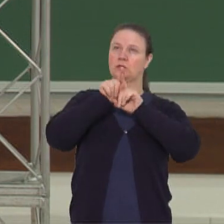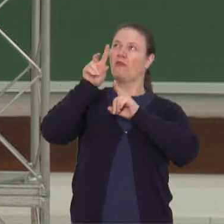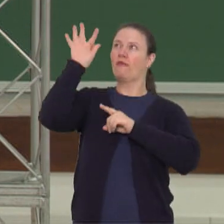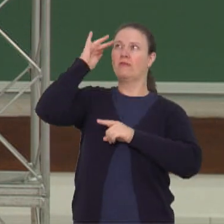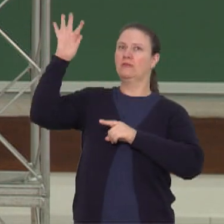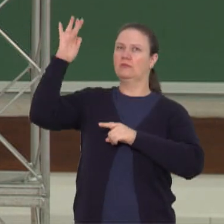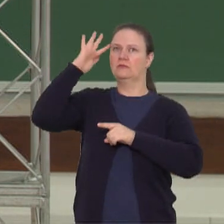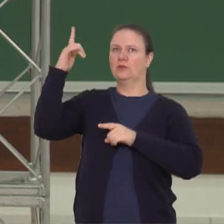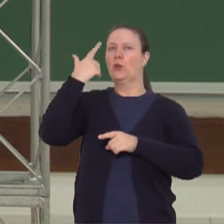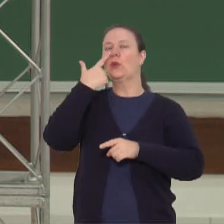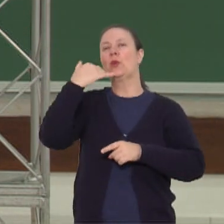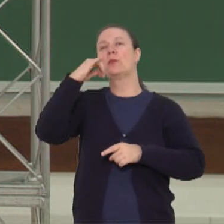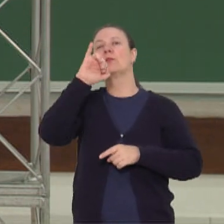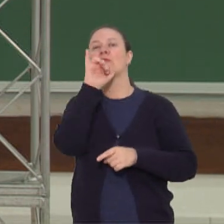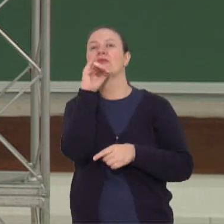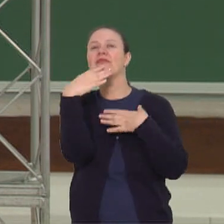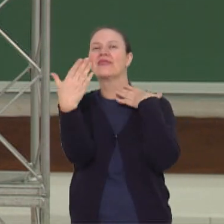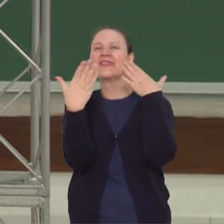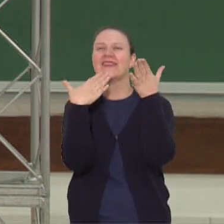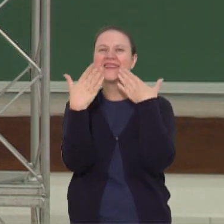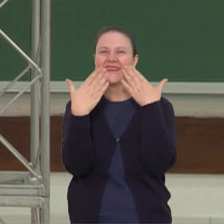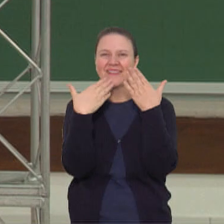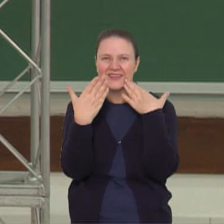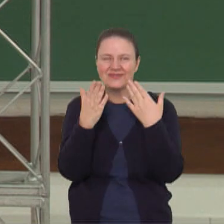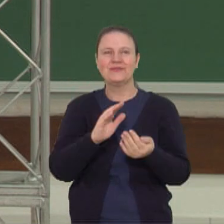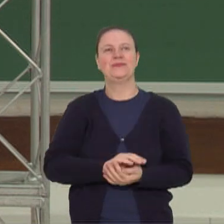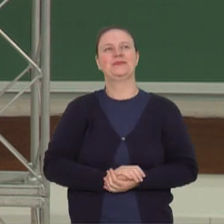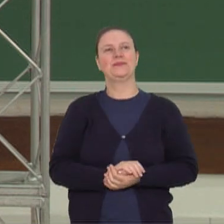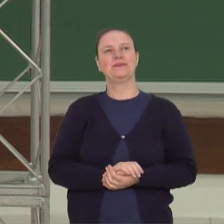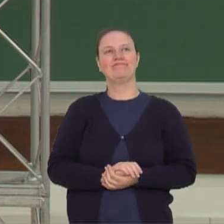pai da dialética.